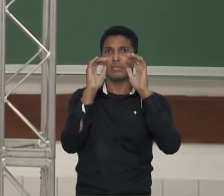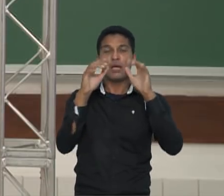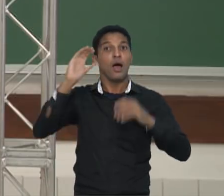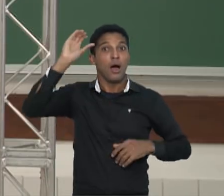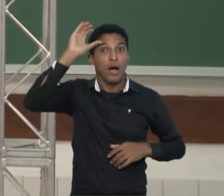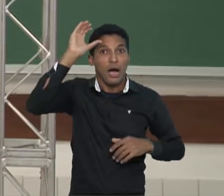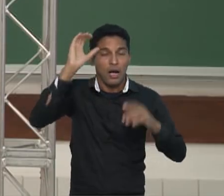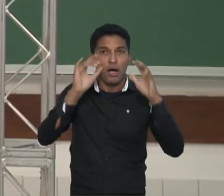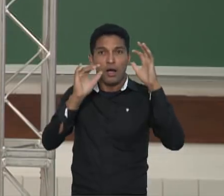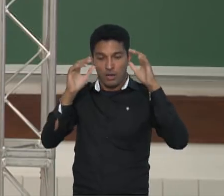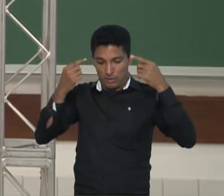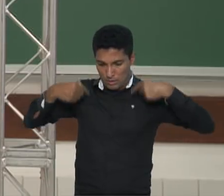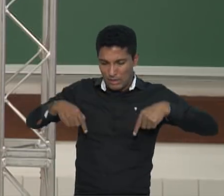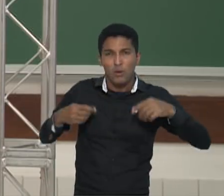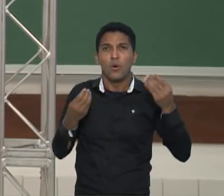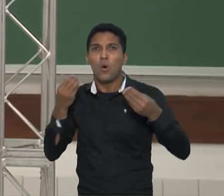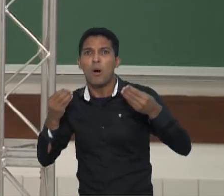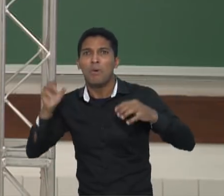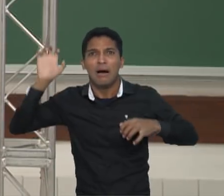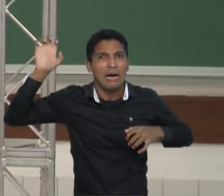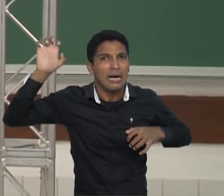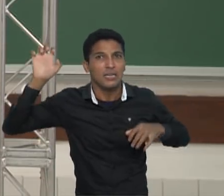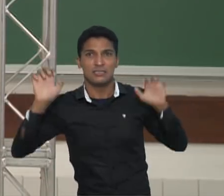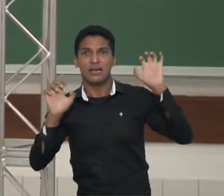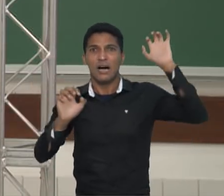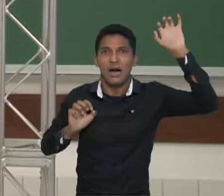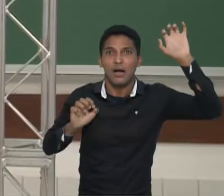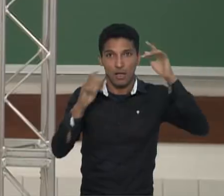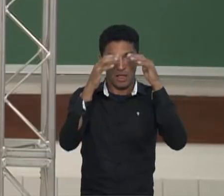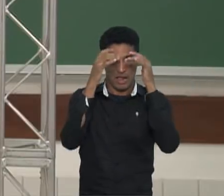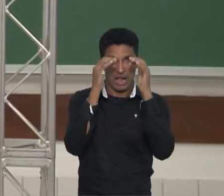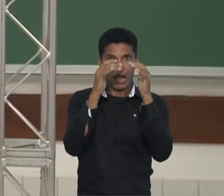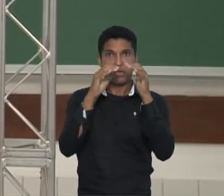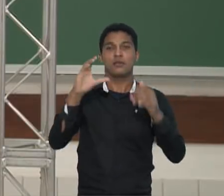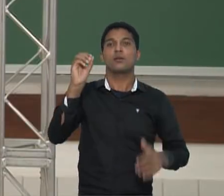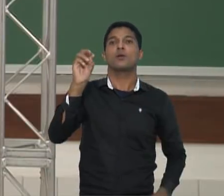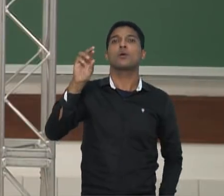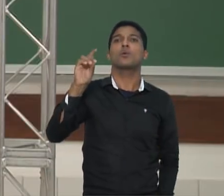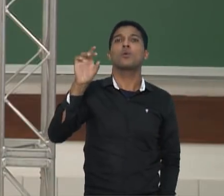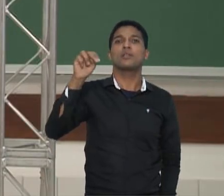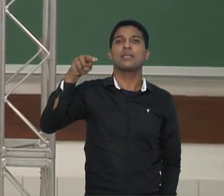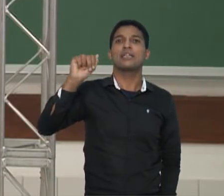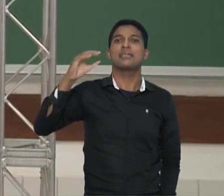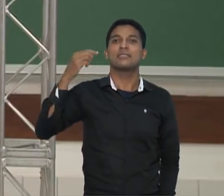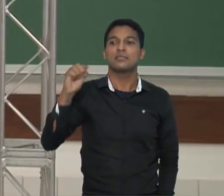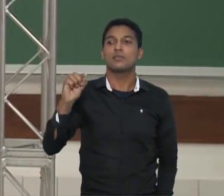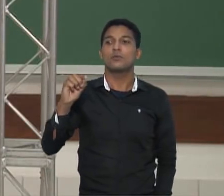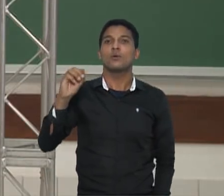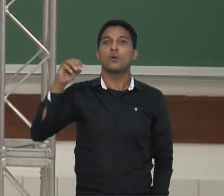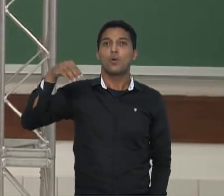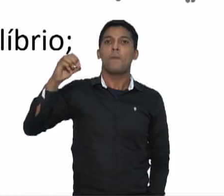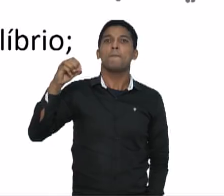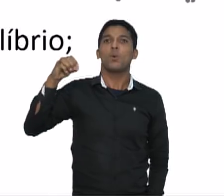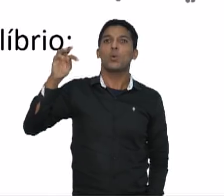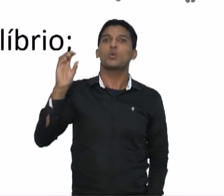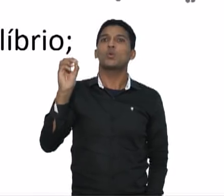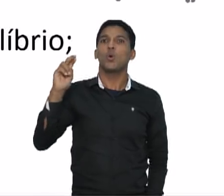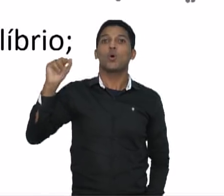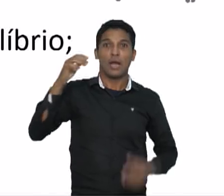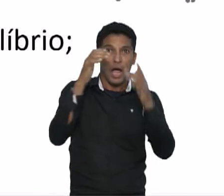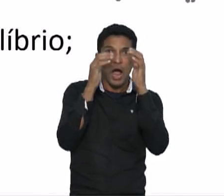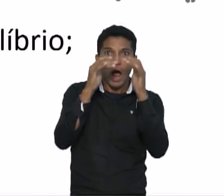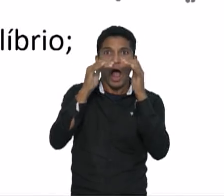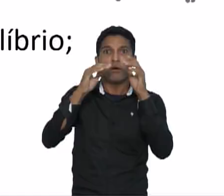consciência corporal que eu vou desenvolvendo ao longo do processo, tá? Aumento de